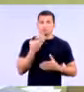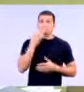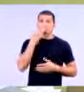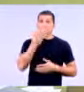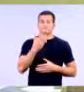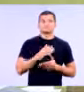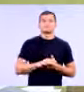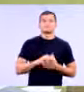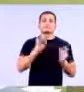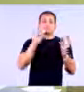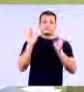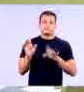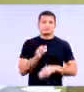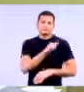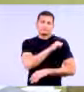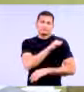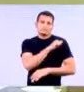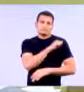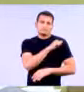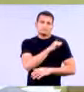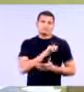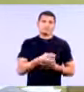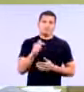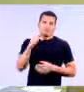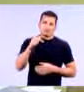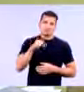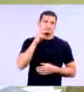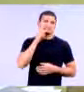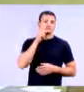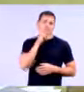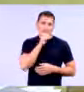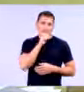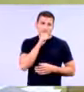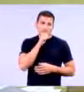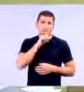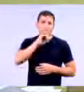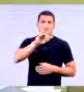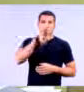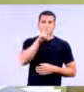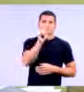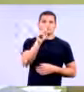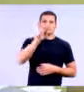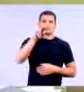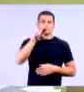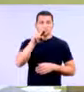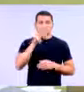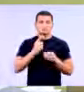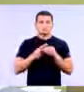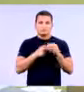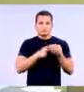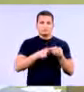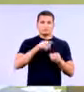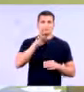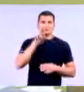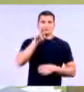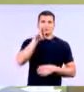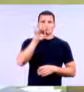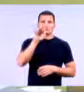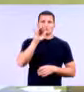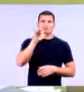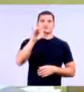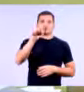alguns alunos que atendi nesse final de semana aqui em Porto Velho, os alunos de Jaru, Buritis e Cerejeiras, que tivemos o